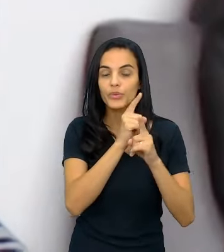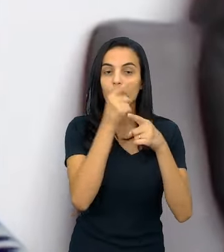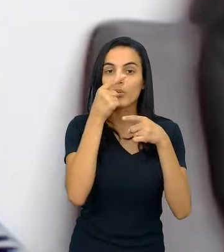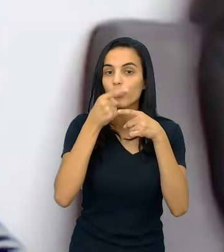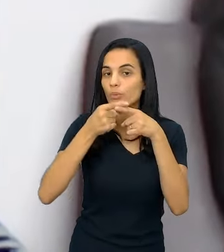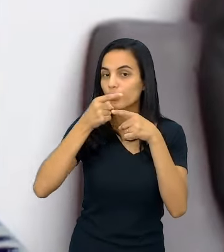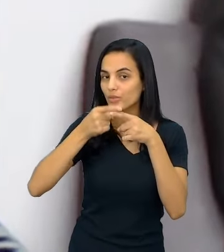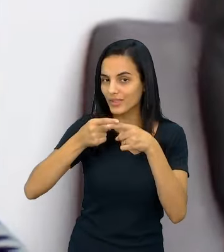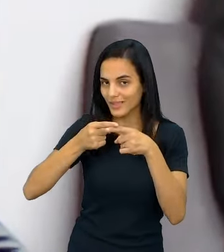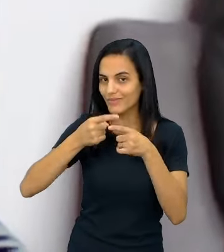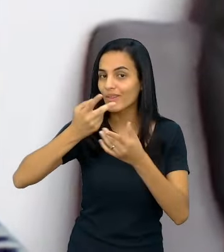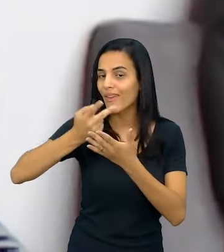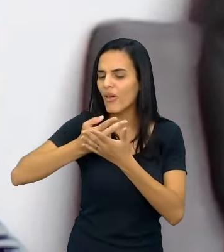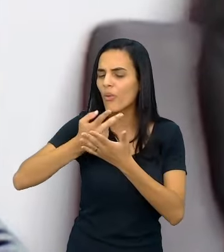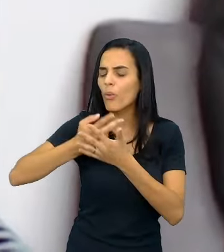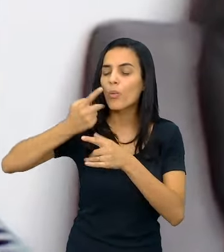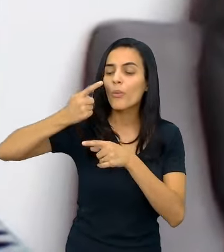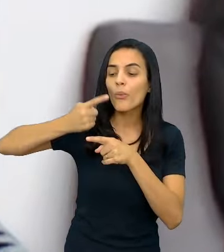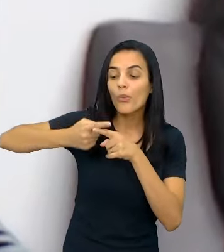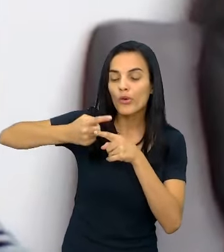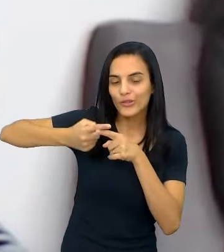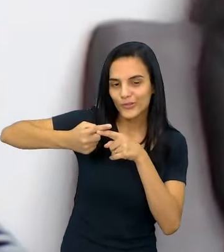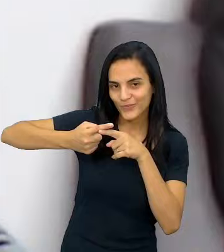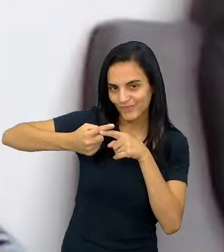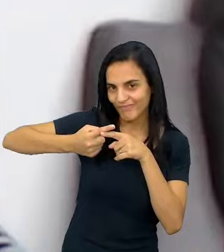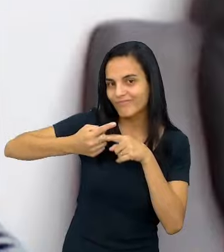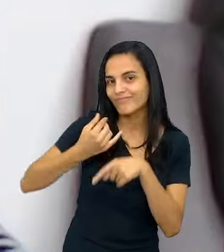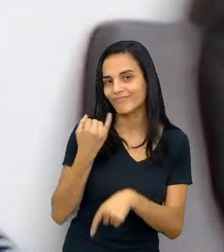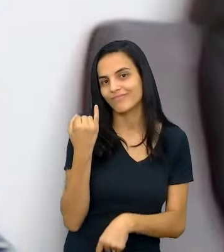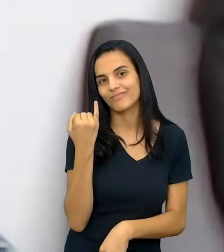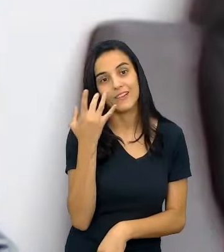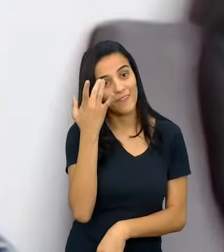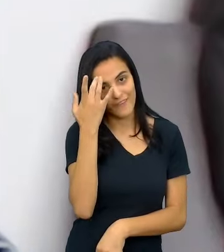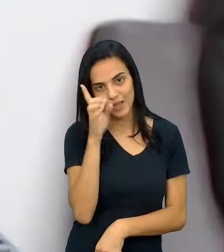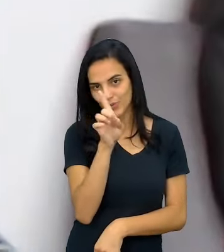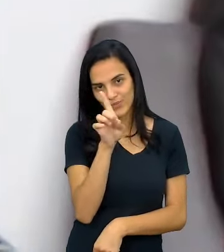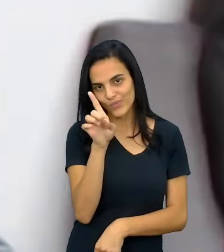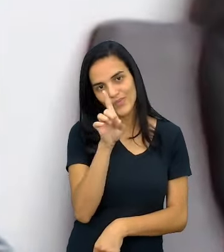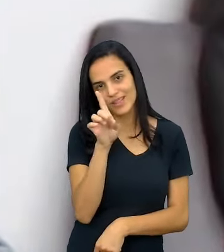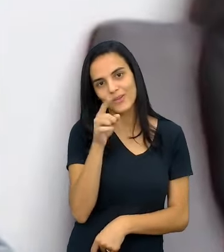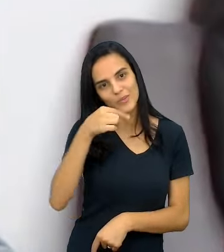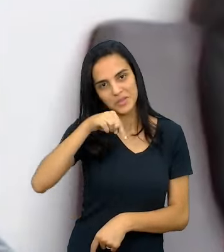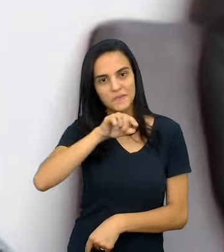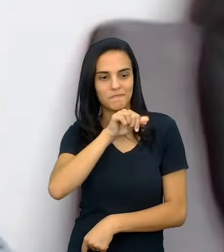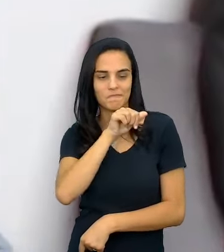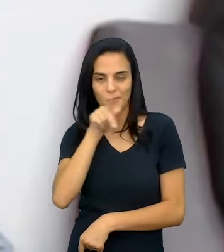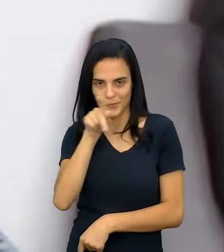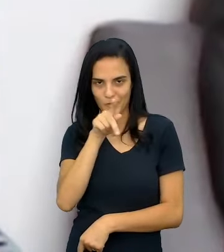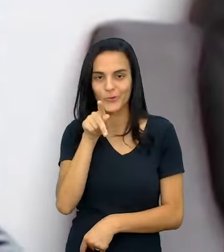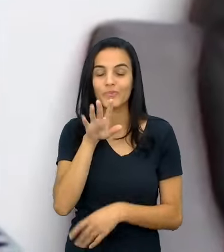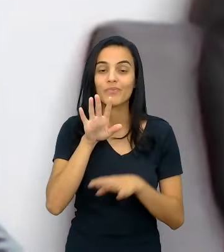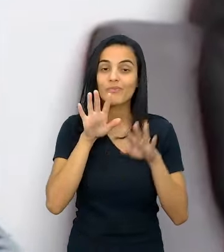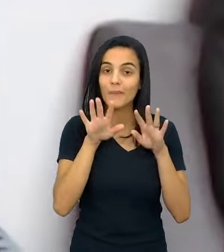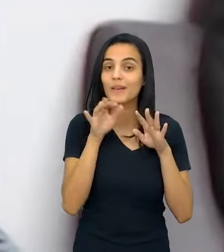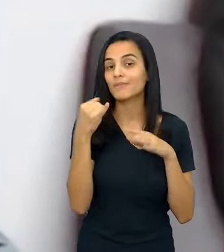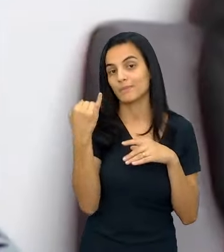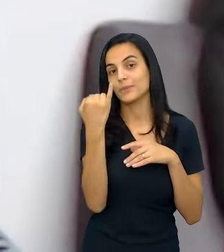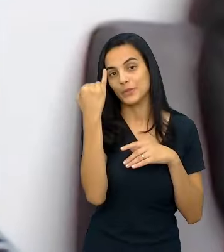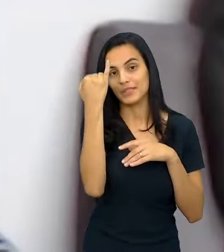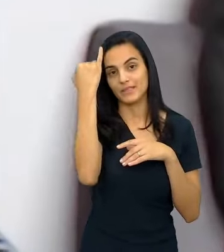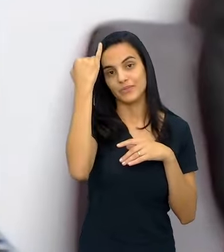as causas, né, dos erros, né, na maioria das vezes não é fácil para nós professores, né? Então, o